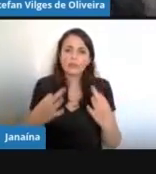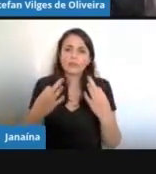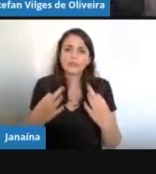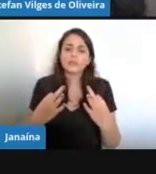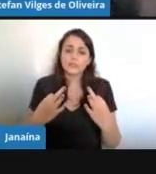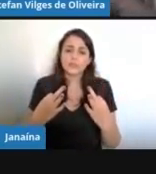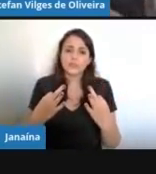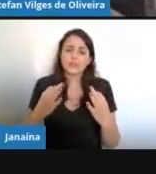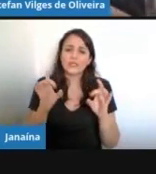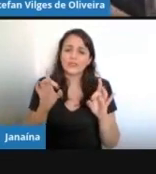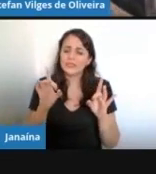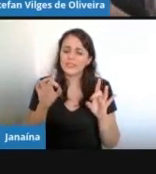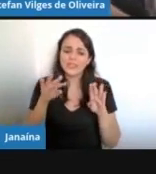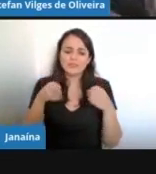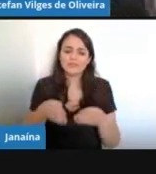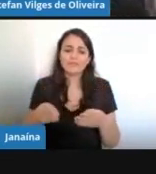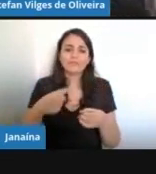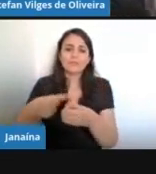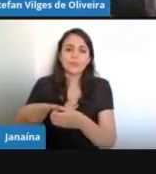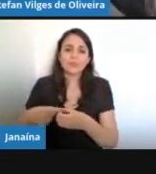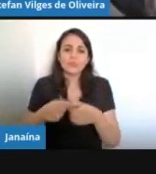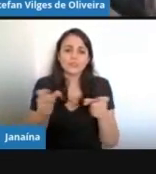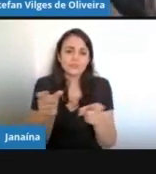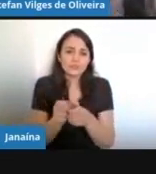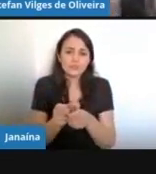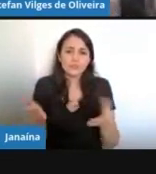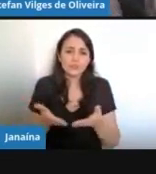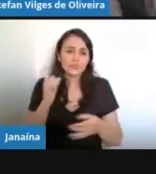municípios de pequeno porte. Né? Nós temos em Minas, hoje,